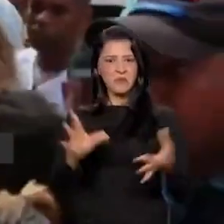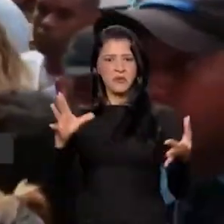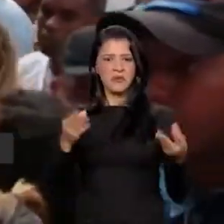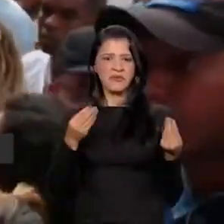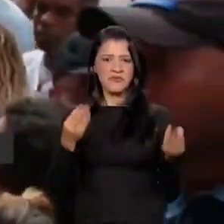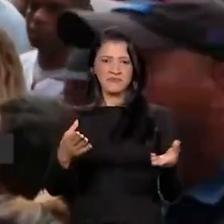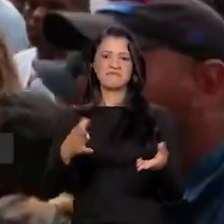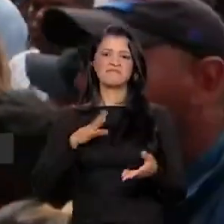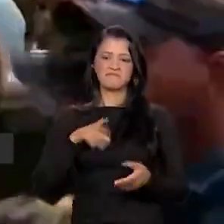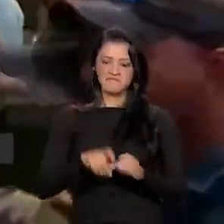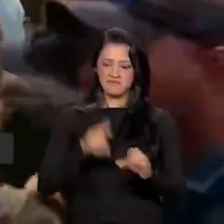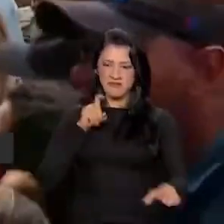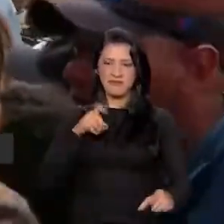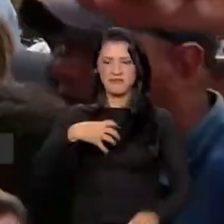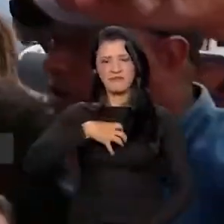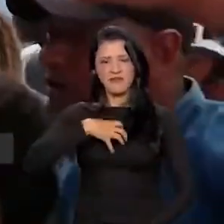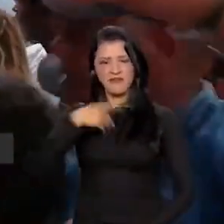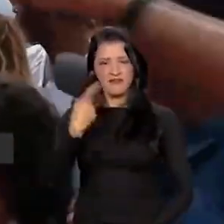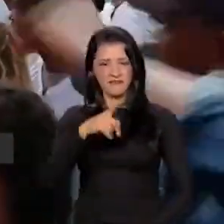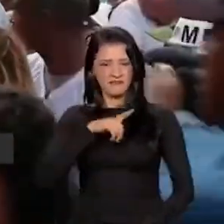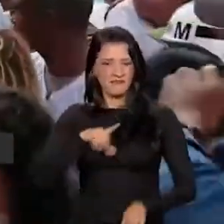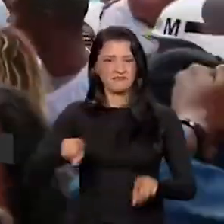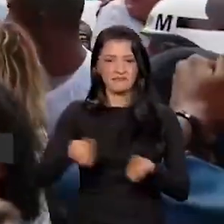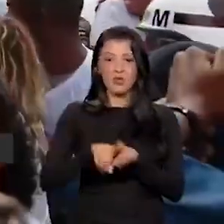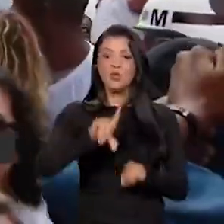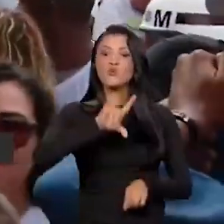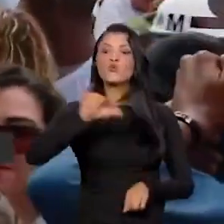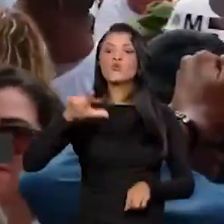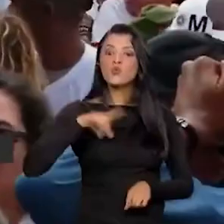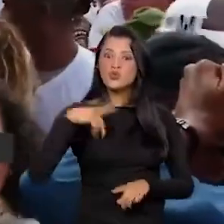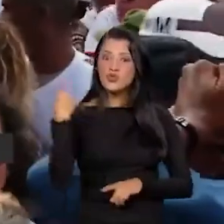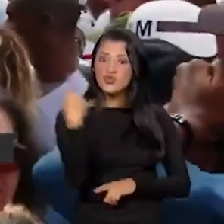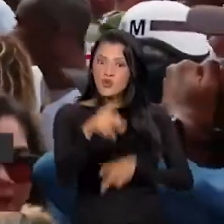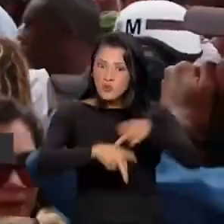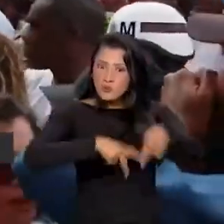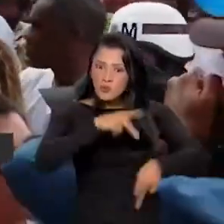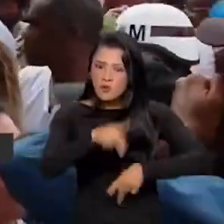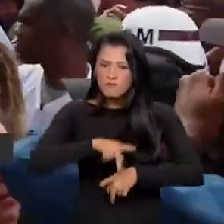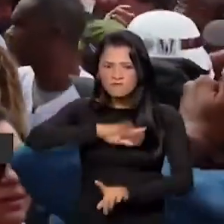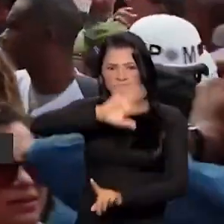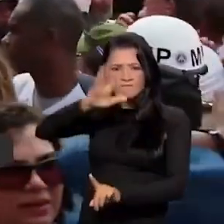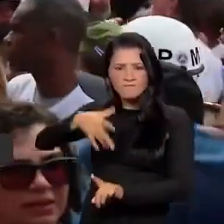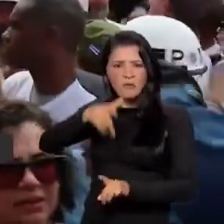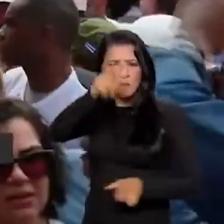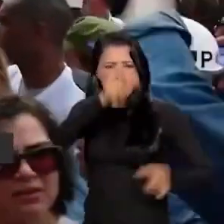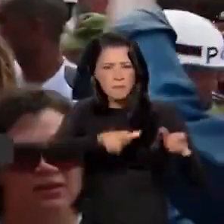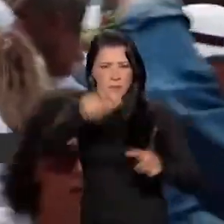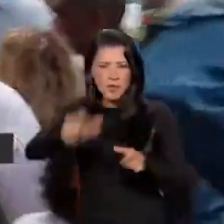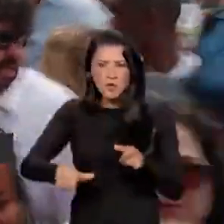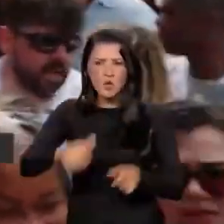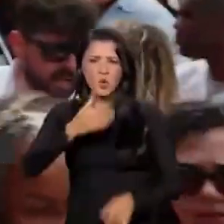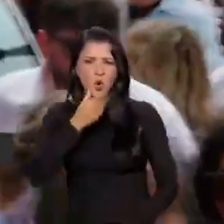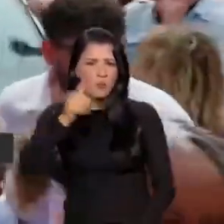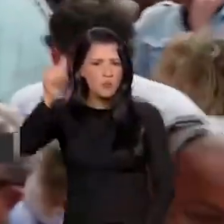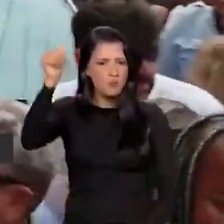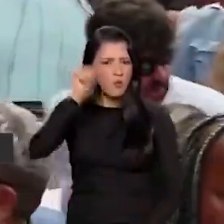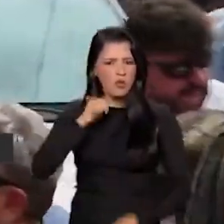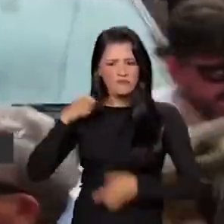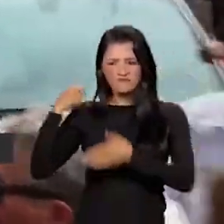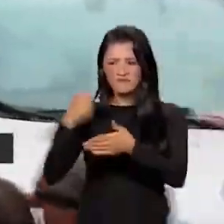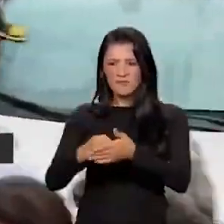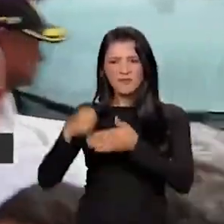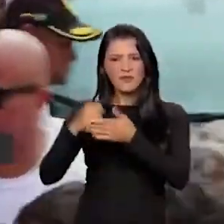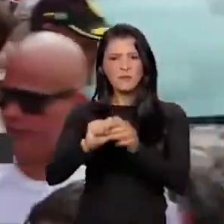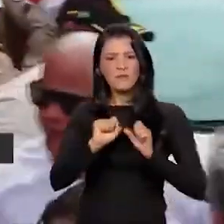da Bahia. É a data em que os baianos reverenciam homens e mulheres que lutaram